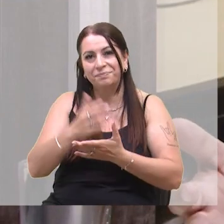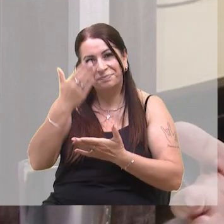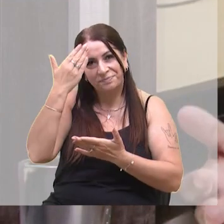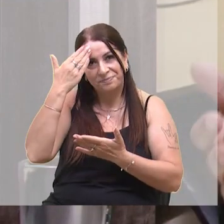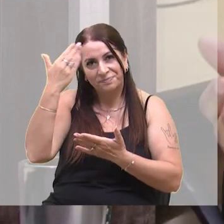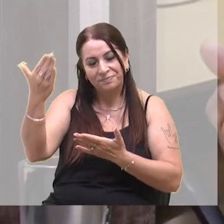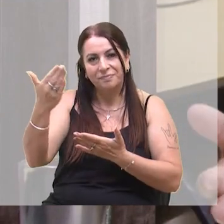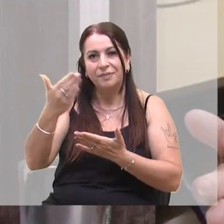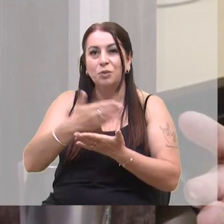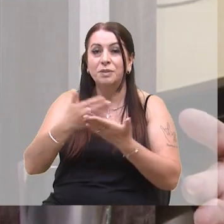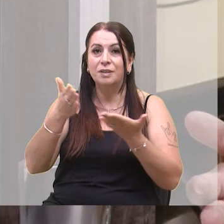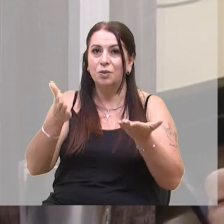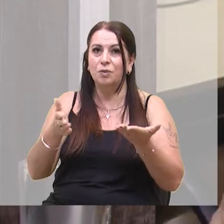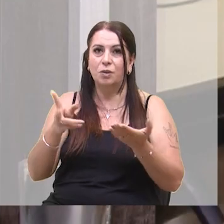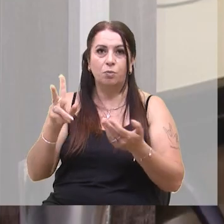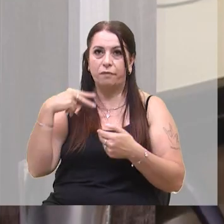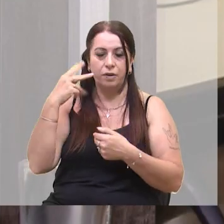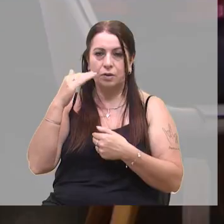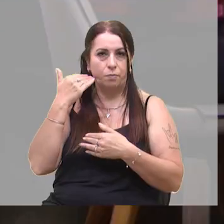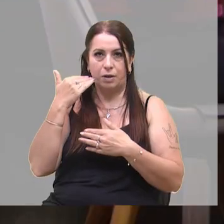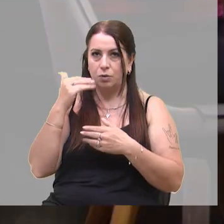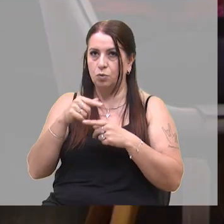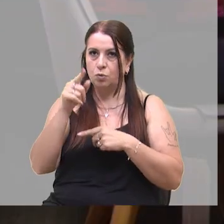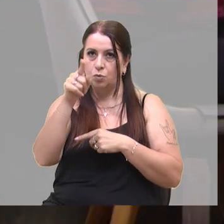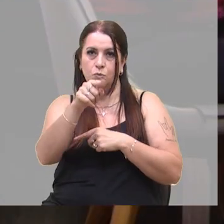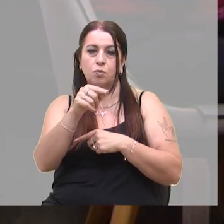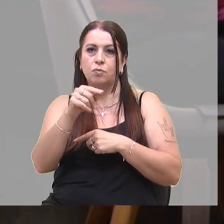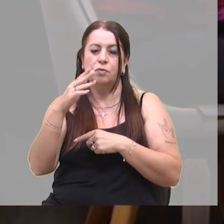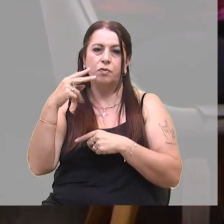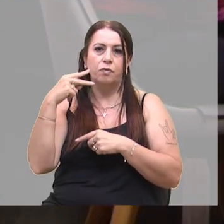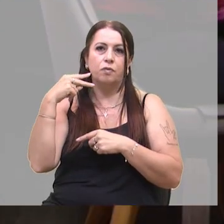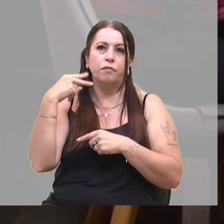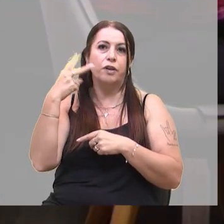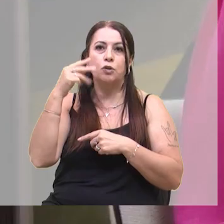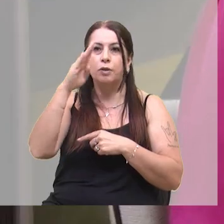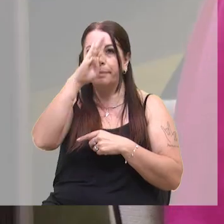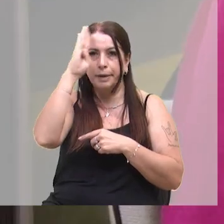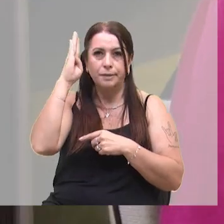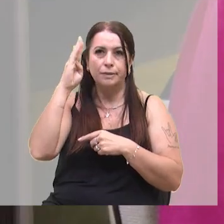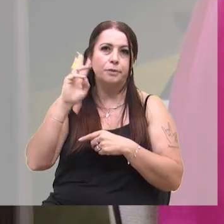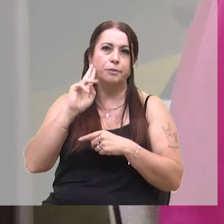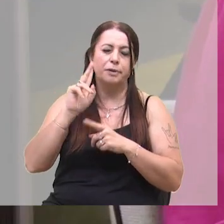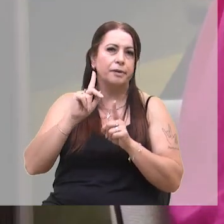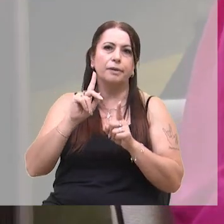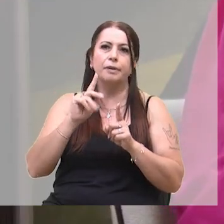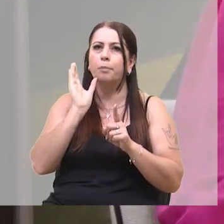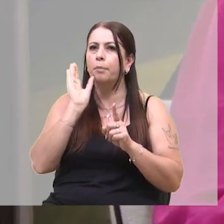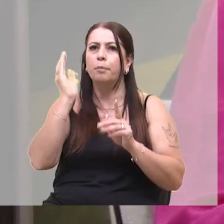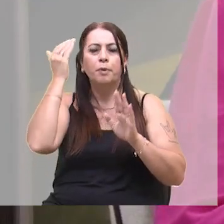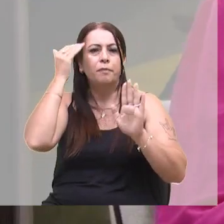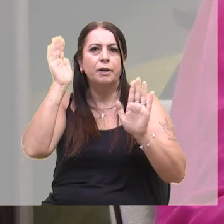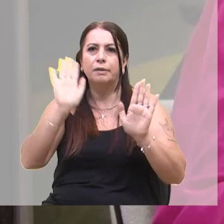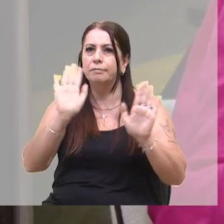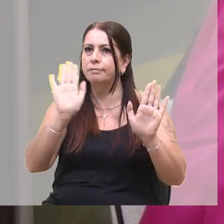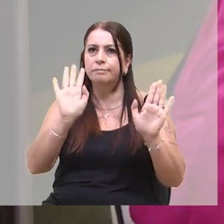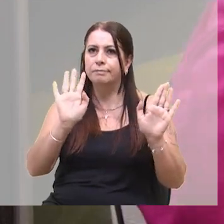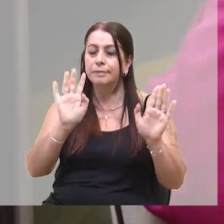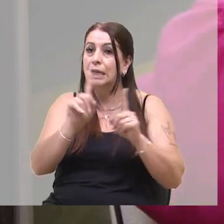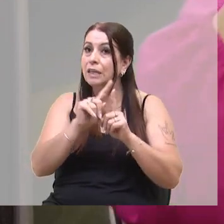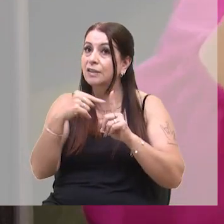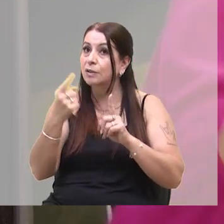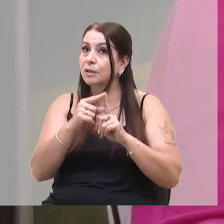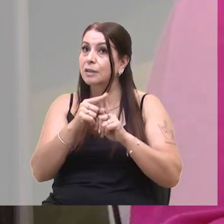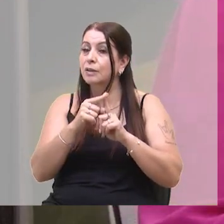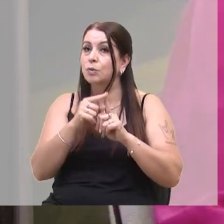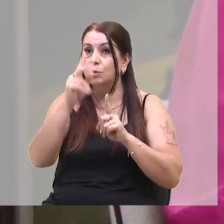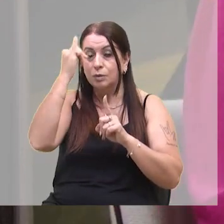da Casa, boas-vindas para a senhora. Muito obrigada. A partir de agora não é a vereadora Marisol, o vereador Bressan, o